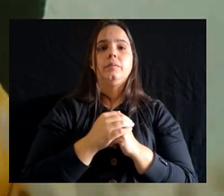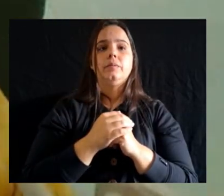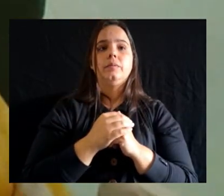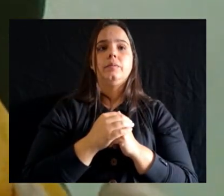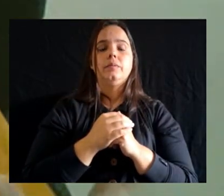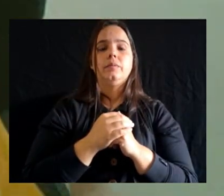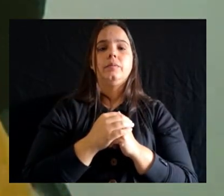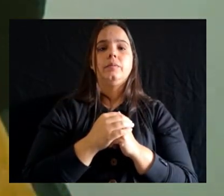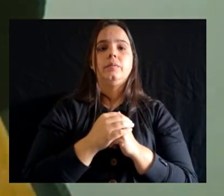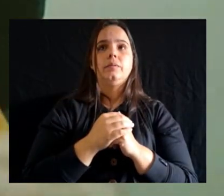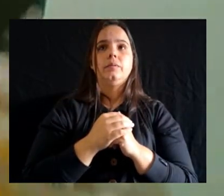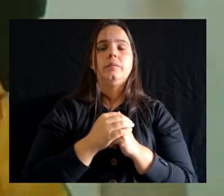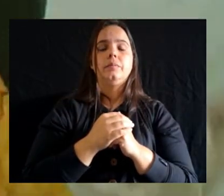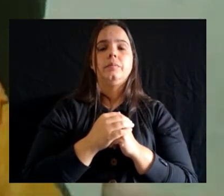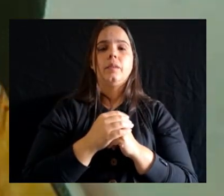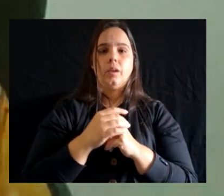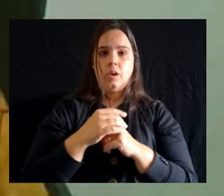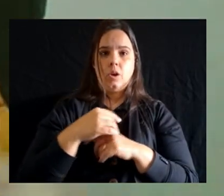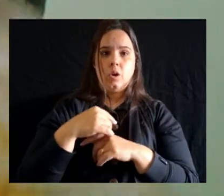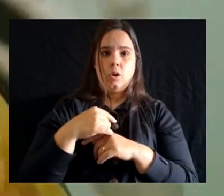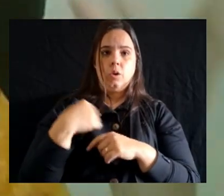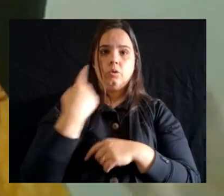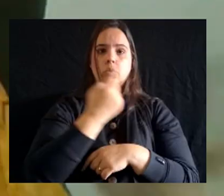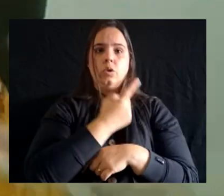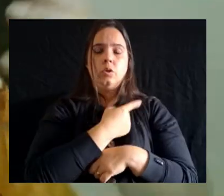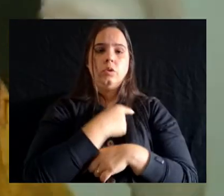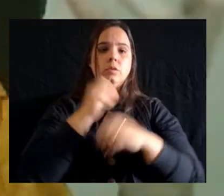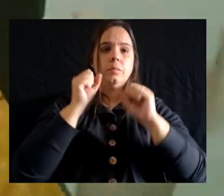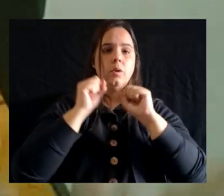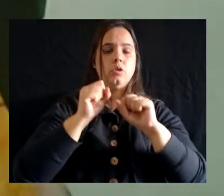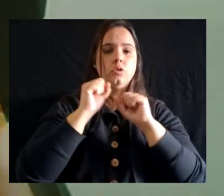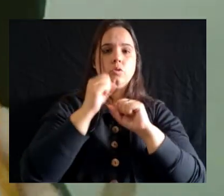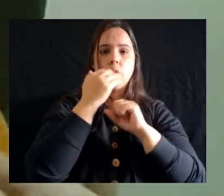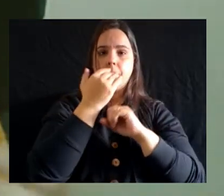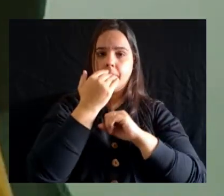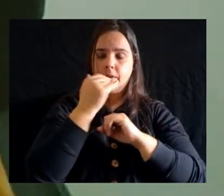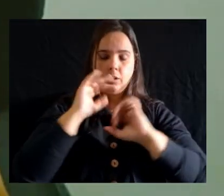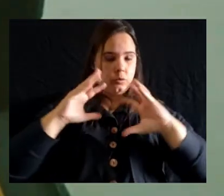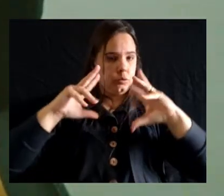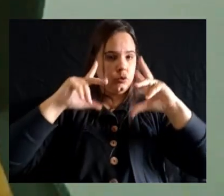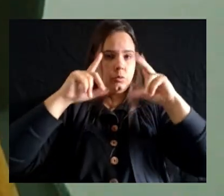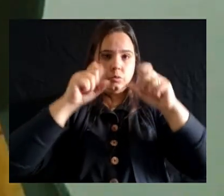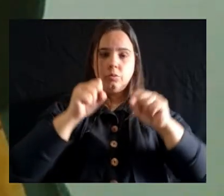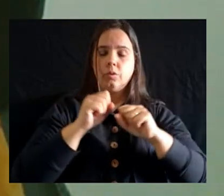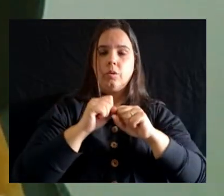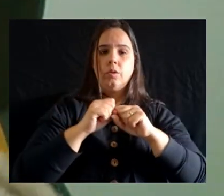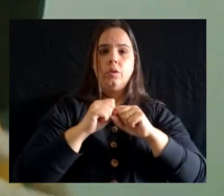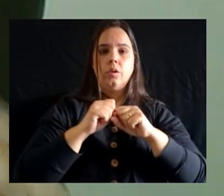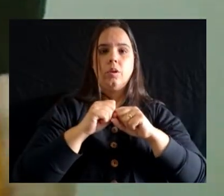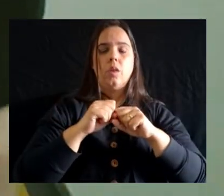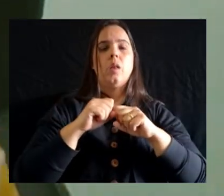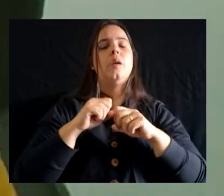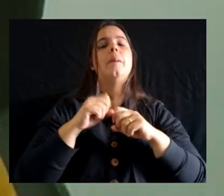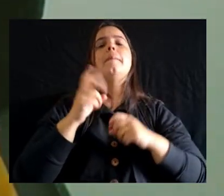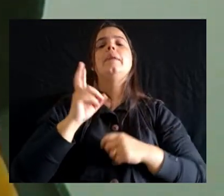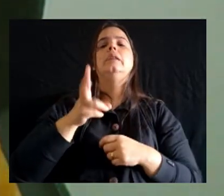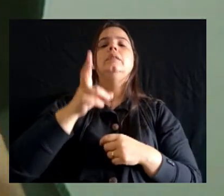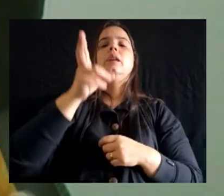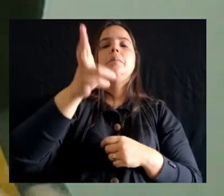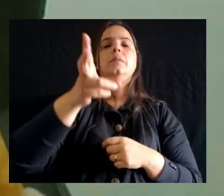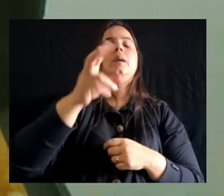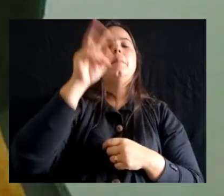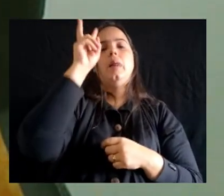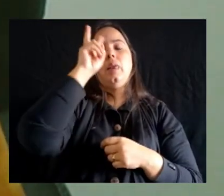paciente saudável, né? Que não tem uma doença, uma alergia, uma intolerância alimentar. Eu posso comer